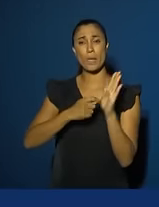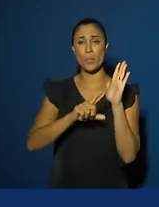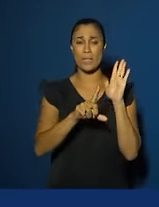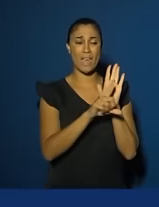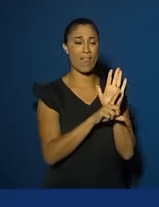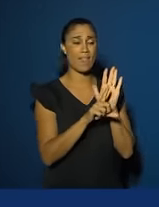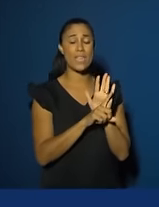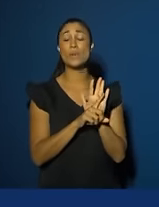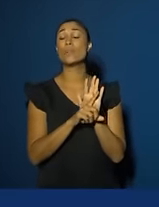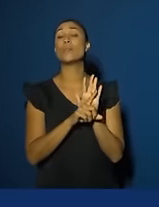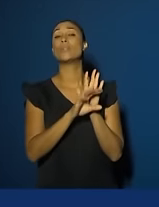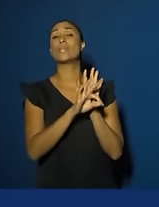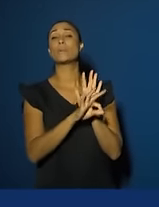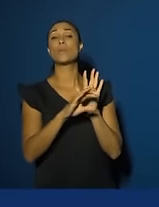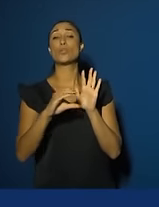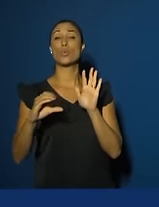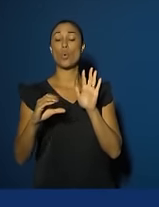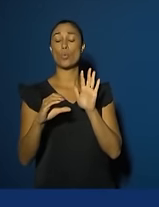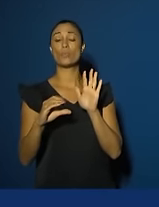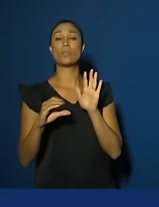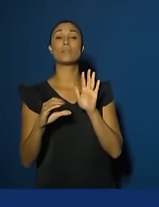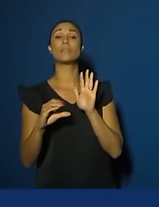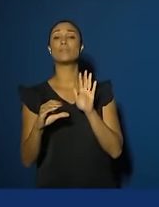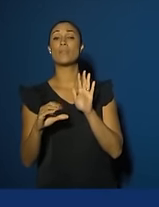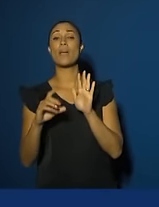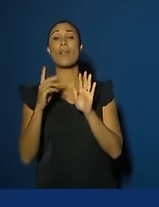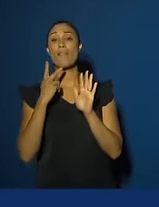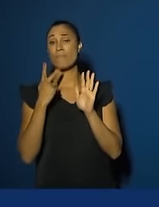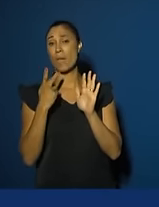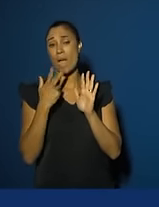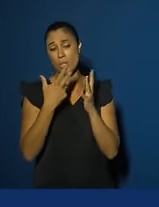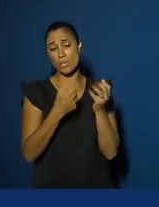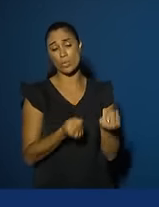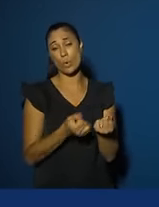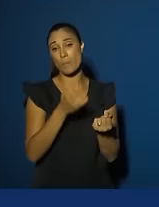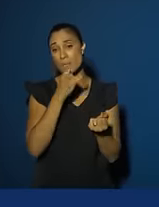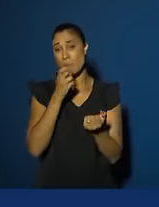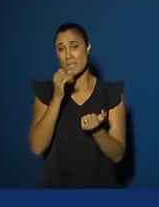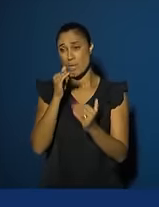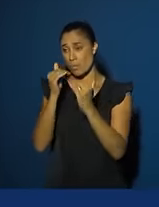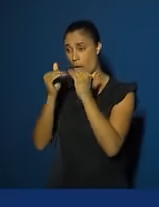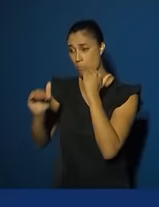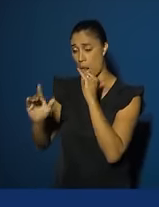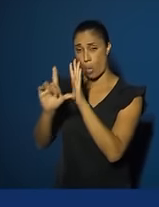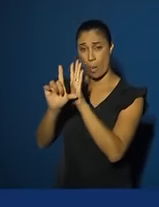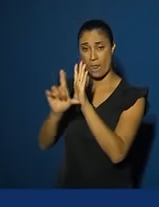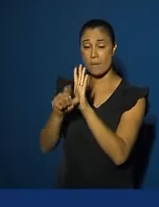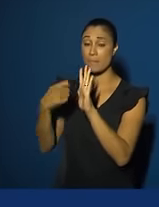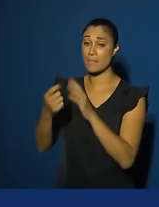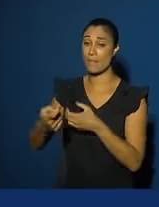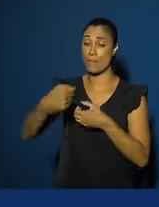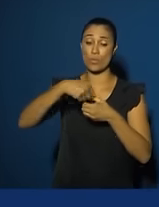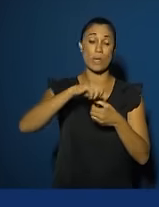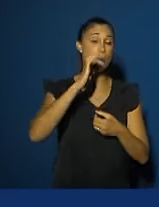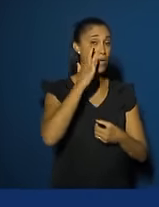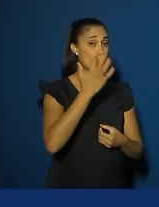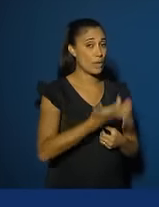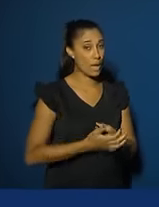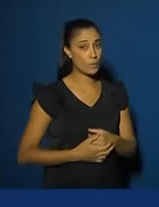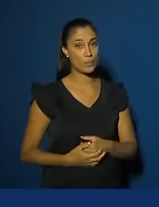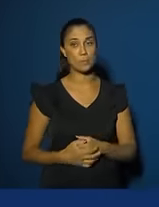Tribunal de Contas da União quando você identifica um desequilíbrio incompatível com as metas estabelecidas você tem que voltar pro